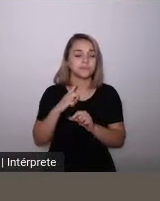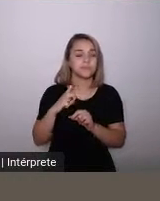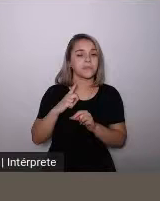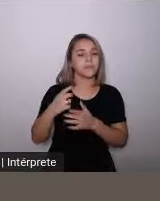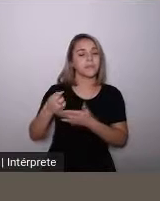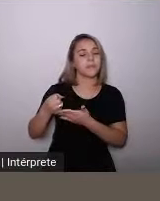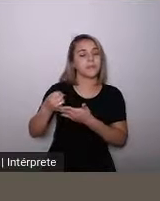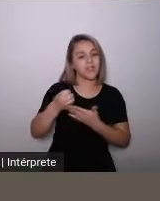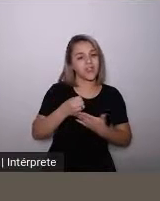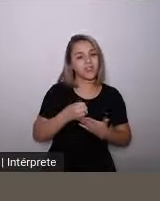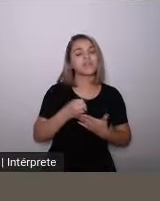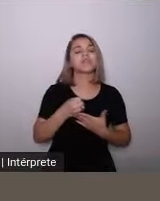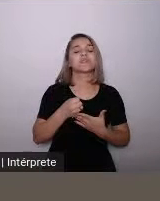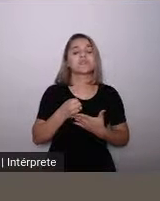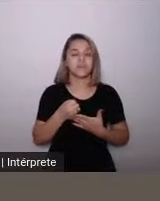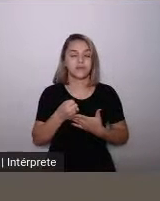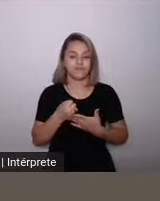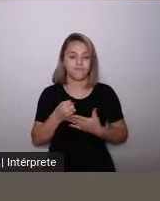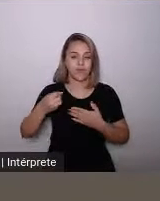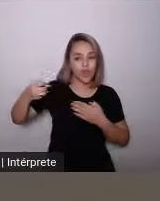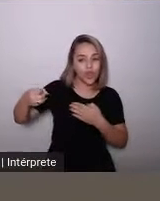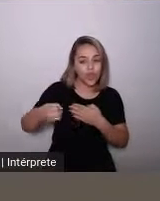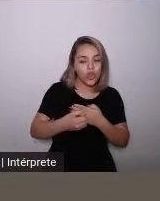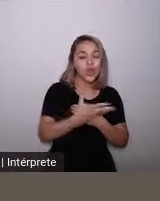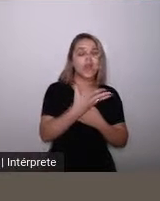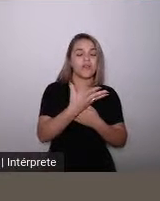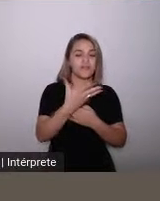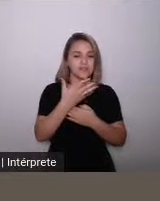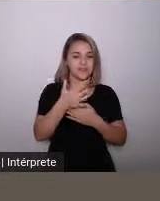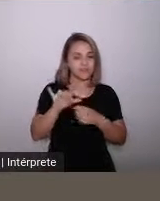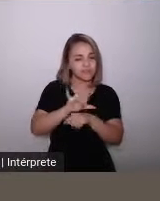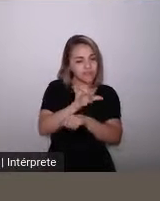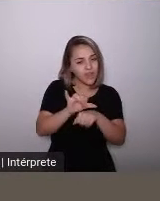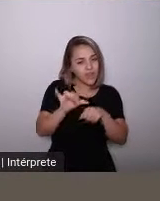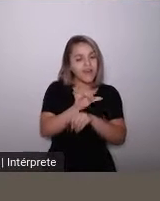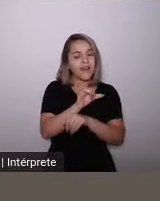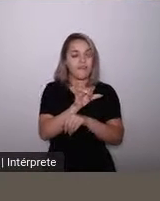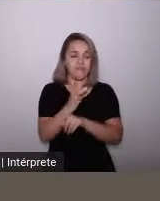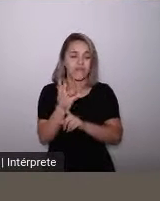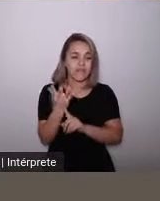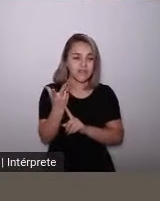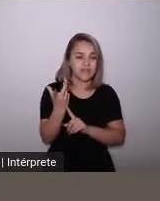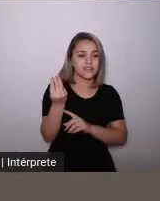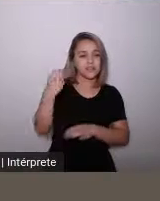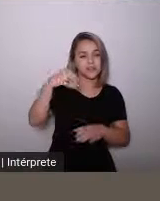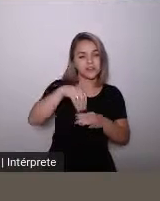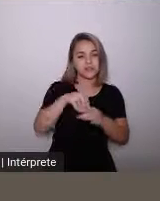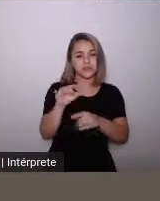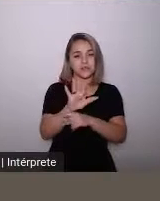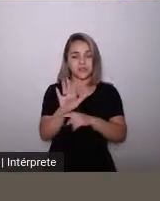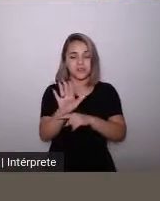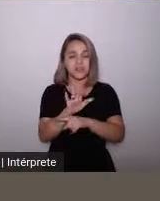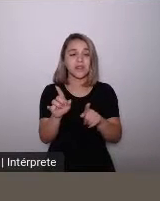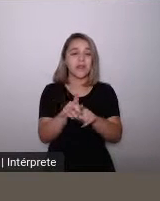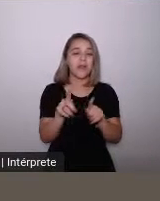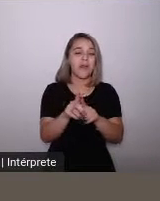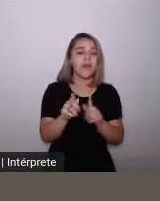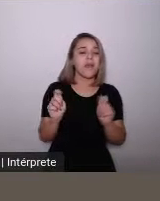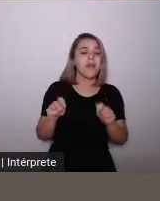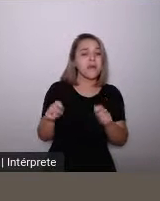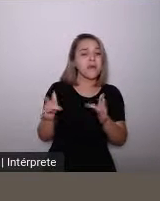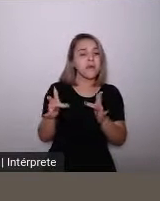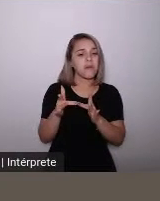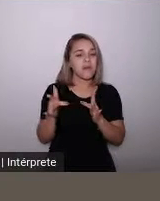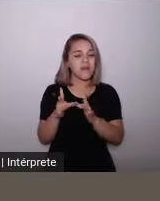novas ambições artísticas para o cinema, a partir da aproximação, como vocês podem perceber, à